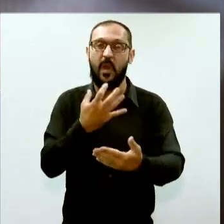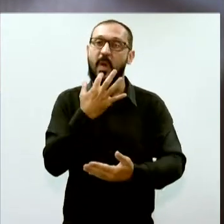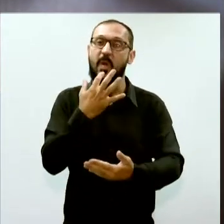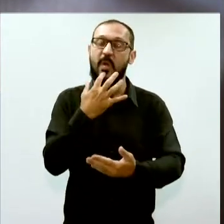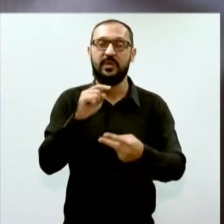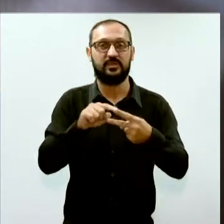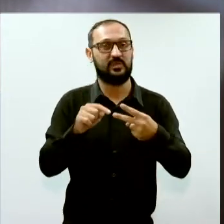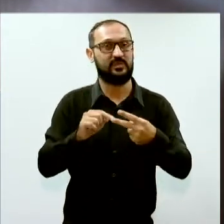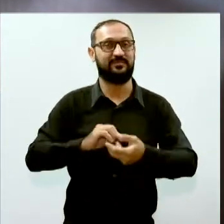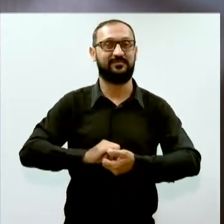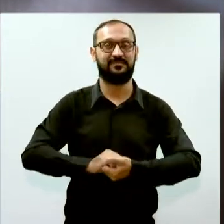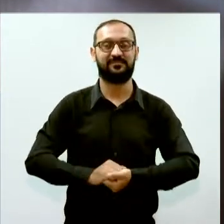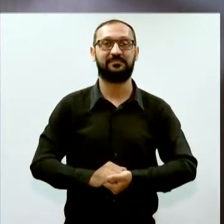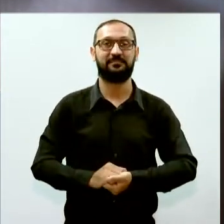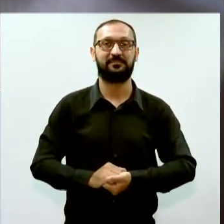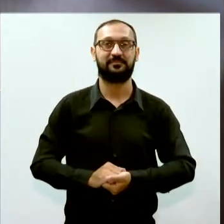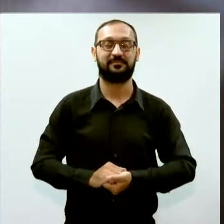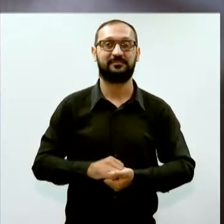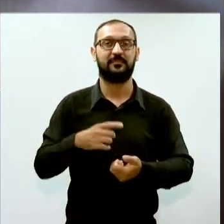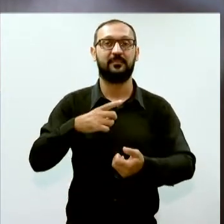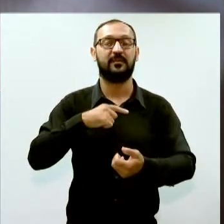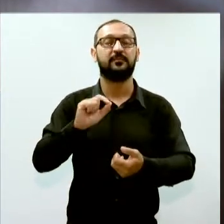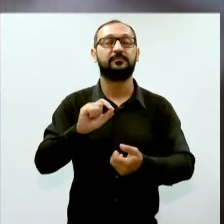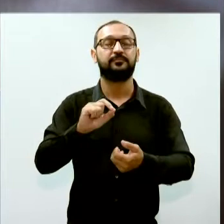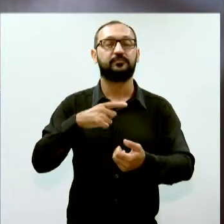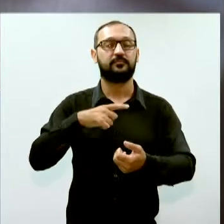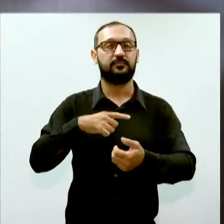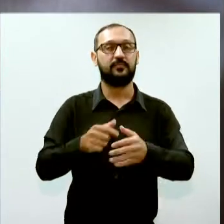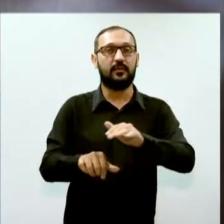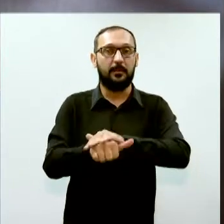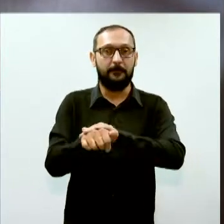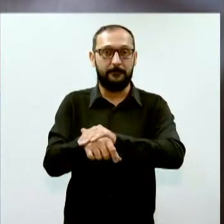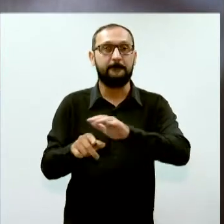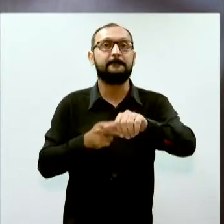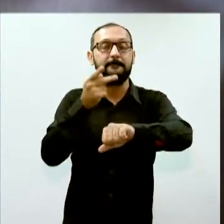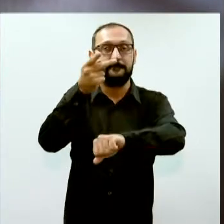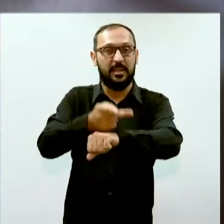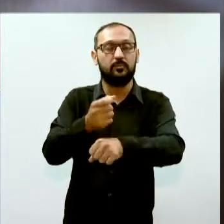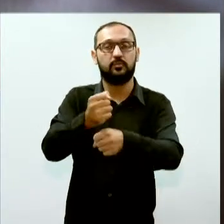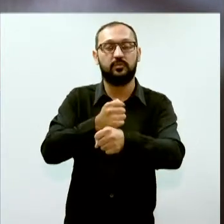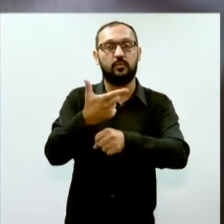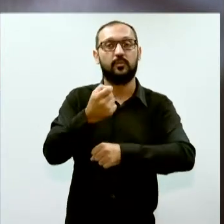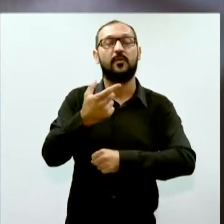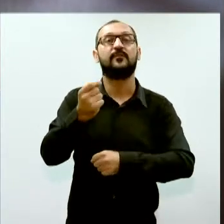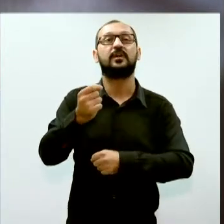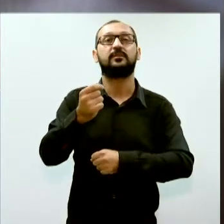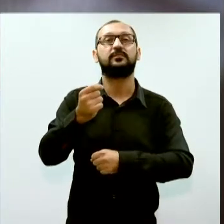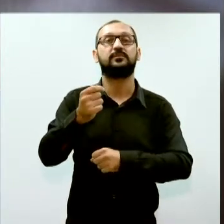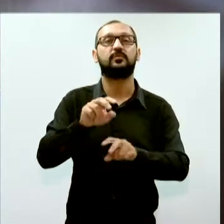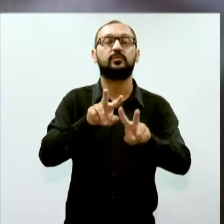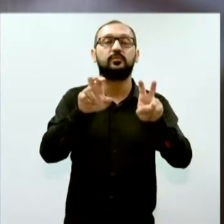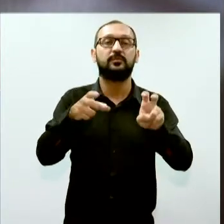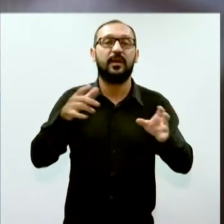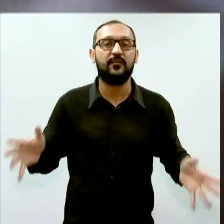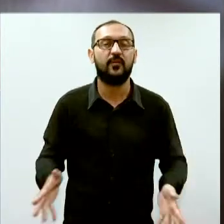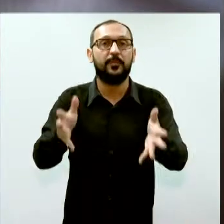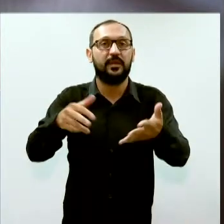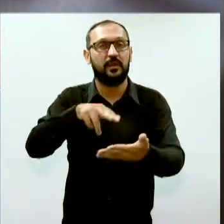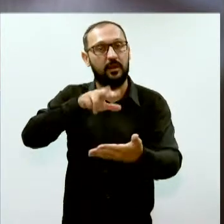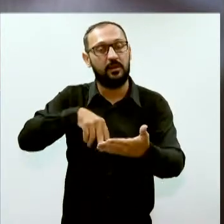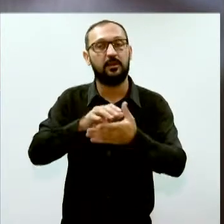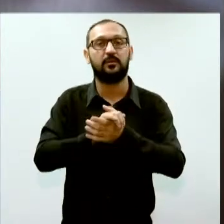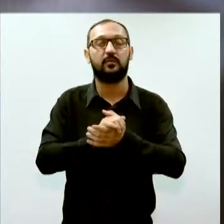essas publicações. Finalista do Prêmio Jabuti 2020, na categoria Fomento à Leitura,